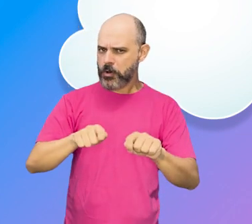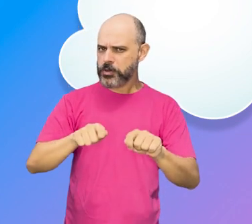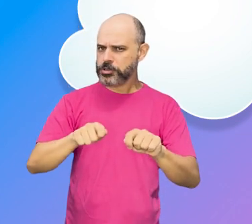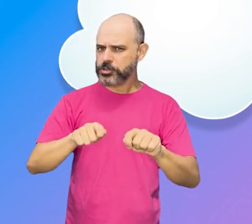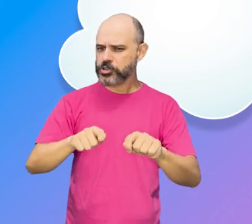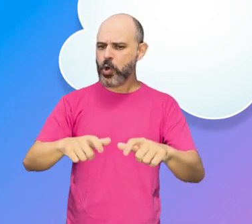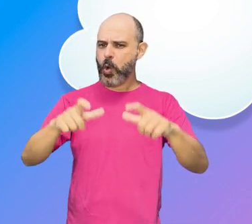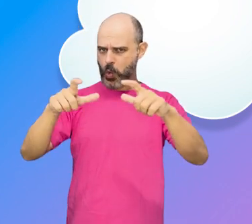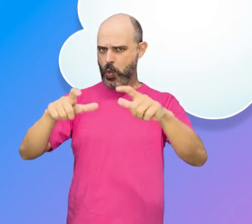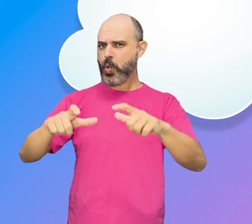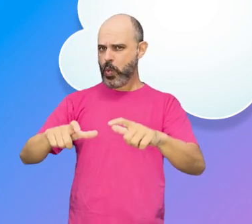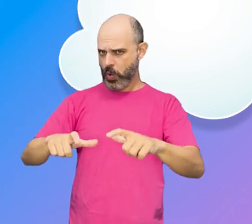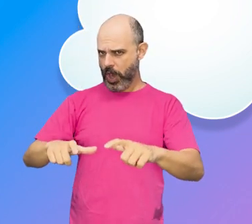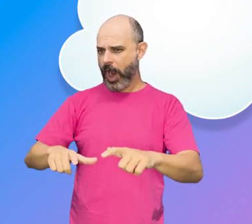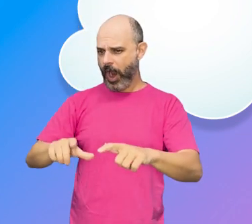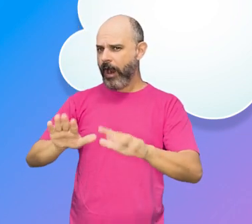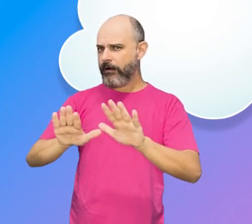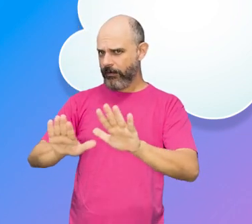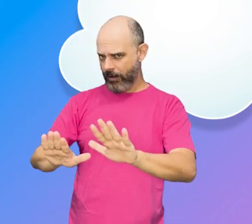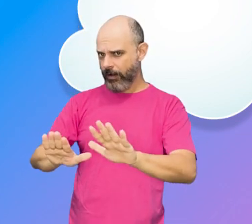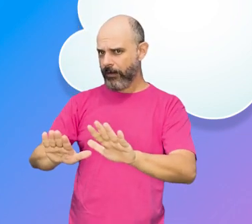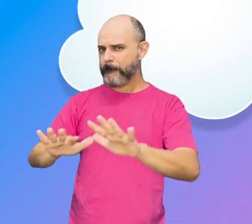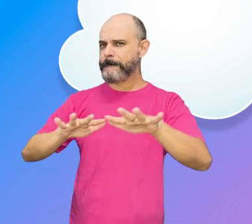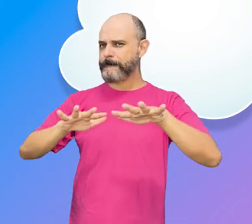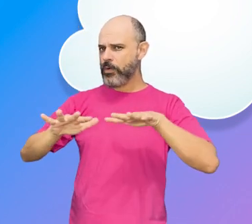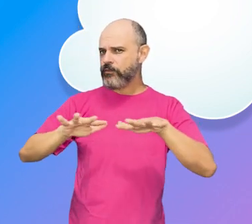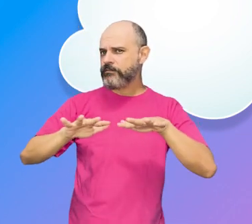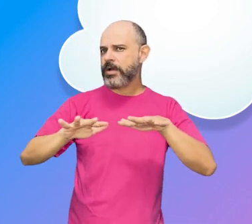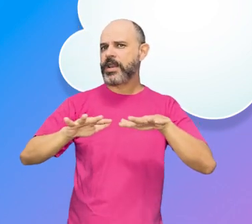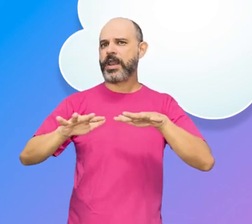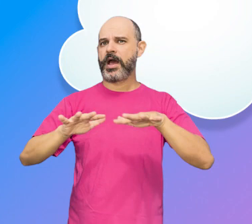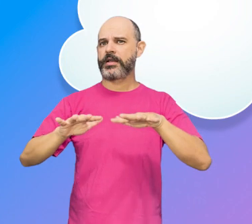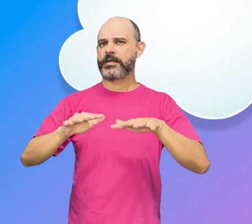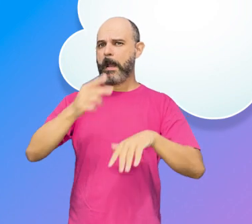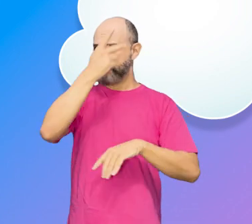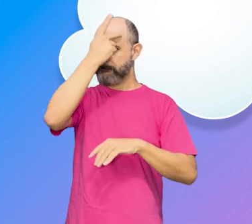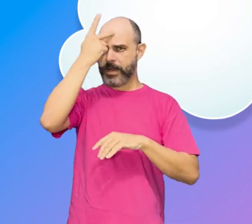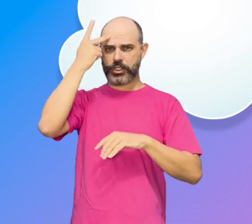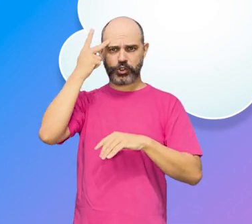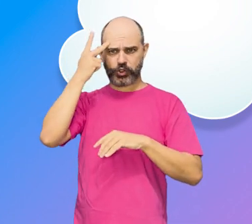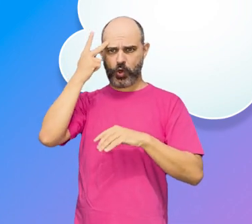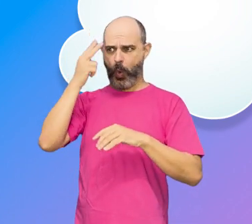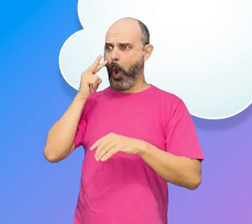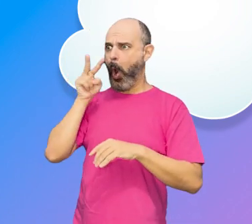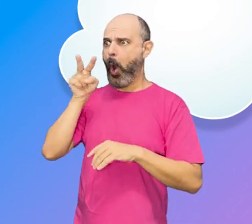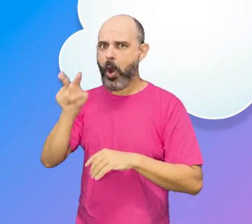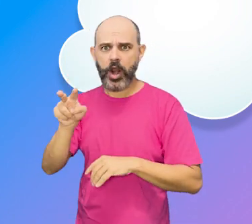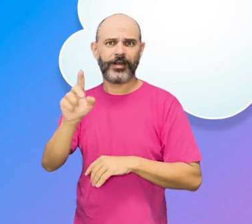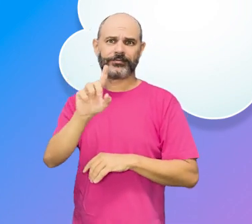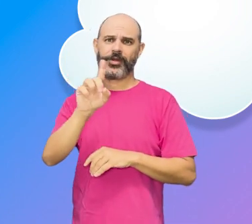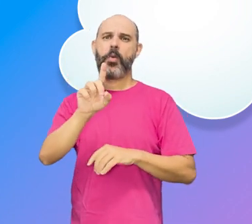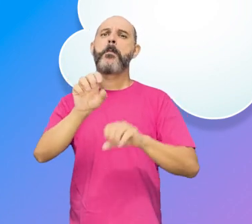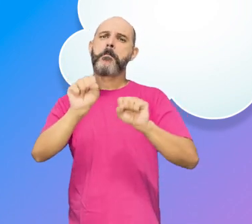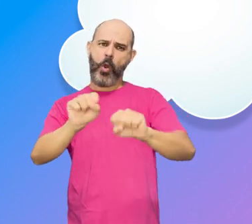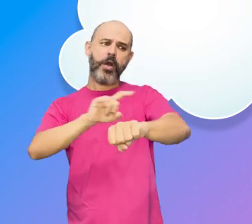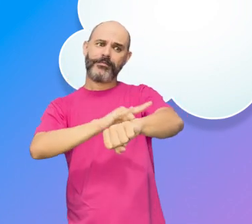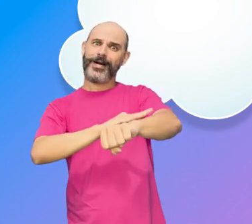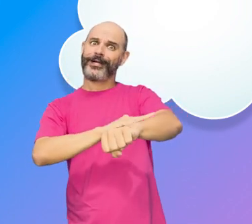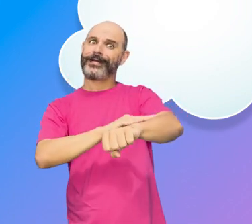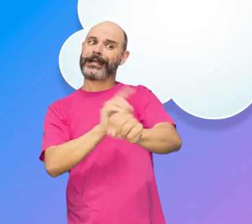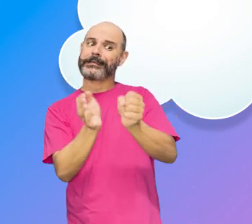Você pode ir para um lugar mais reservado e fazer esses movimentos sem ninguém ver. Pode até ser um